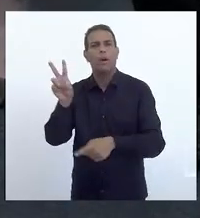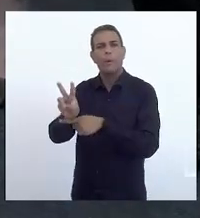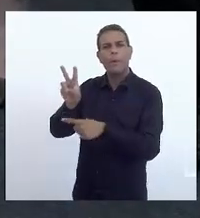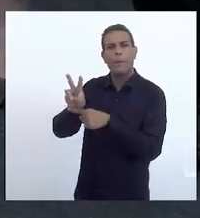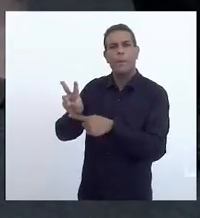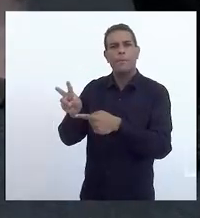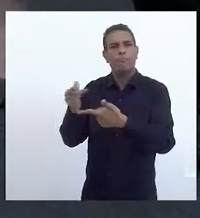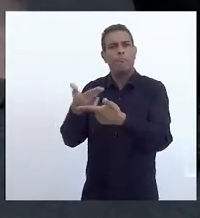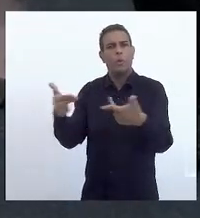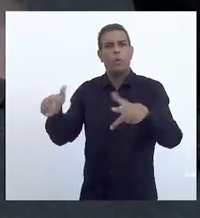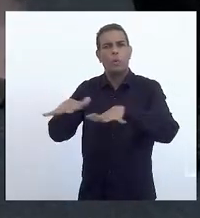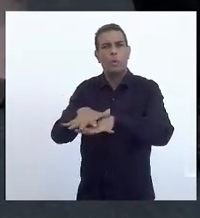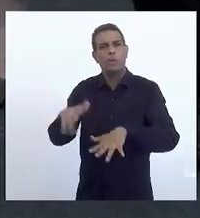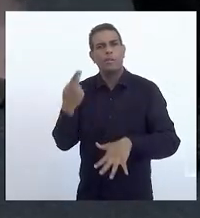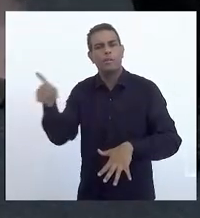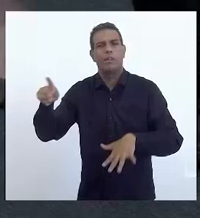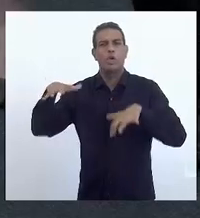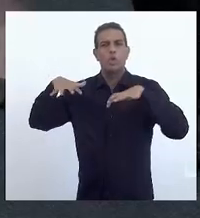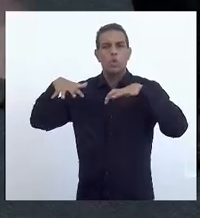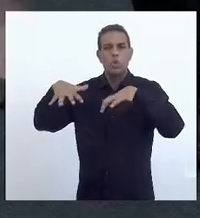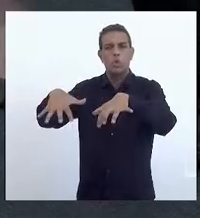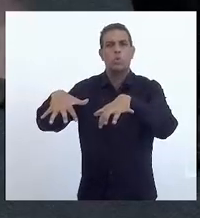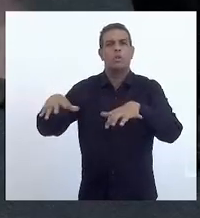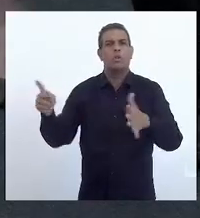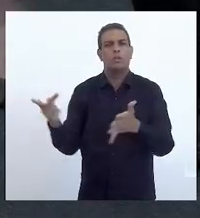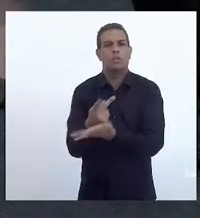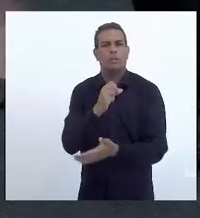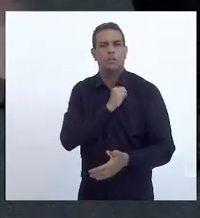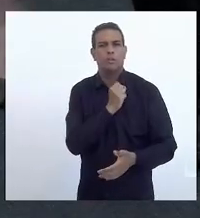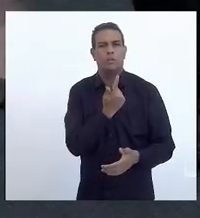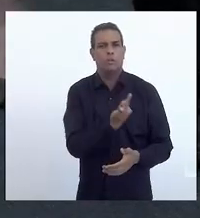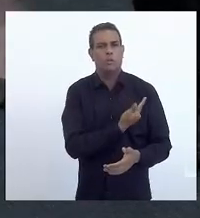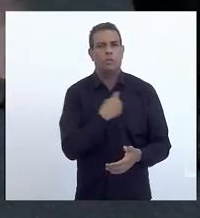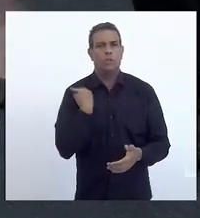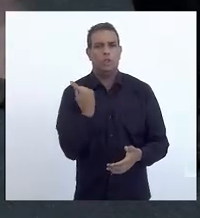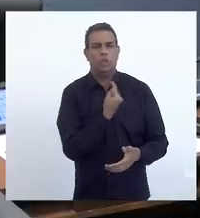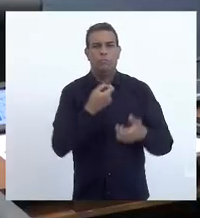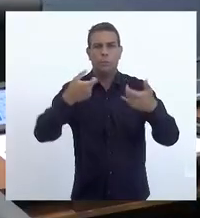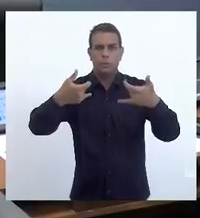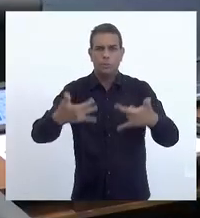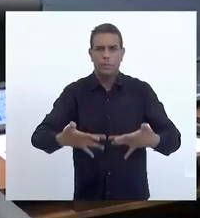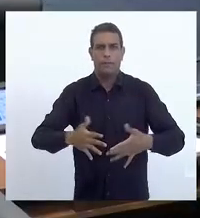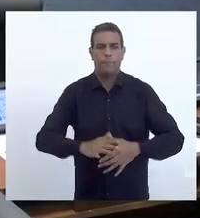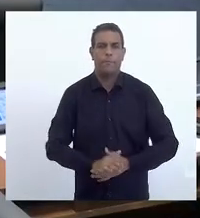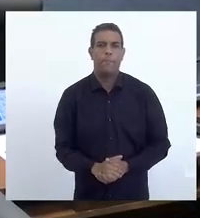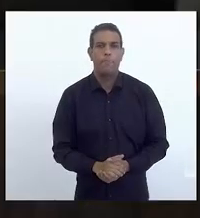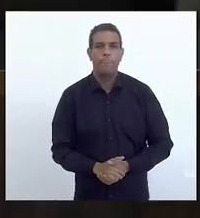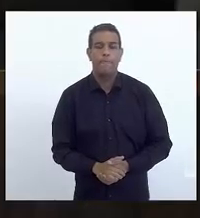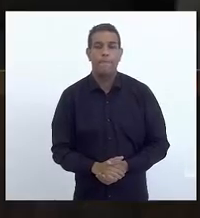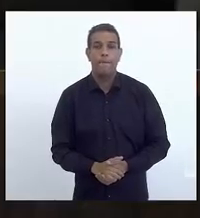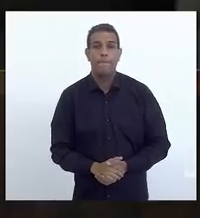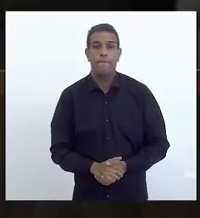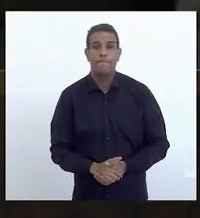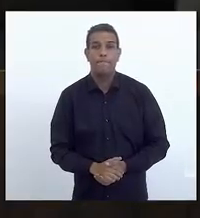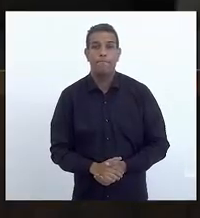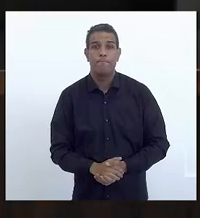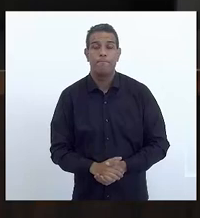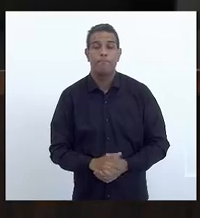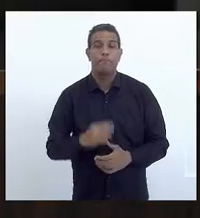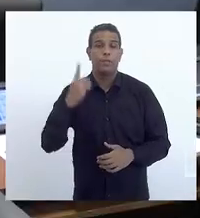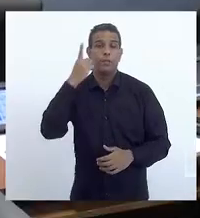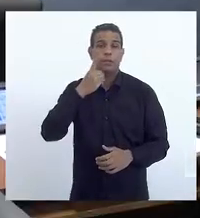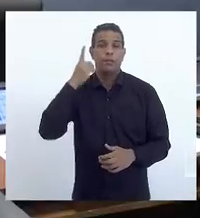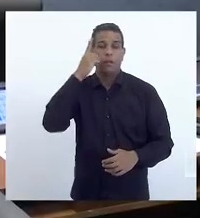às questões das enchentes que aconteceram lá. Só para justificar, senhor presidente. Deputado Valdec